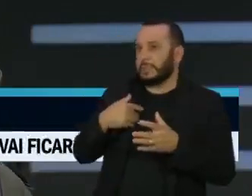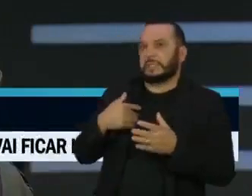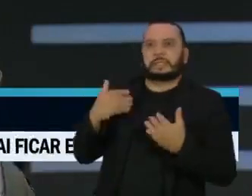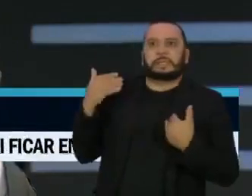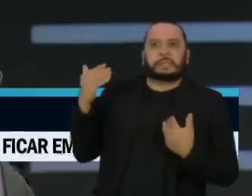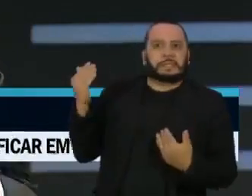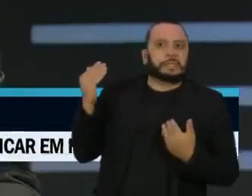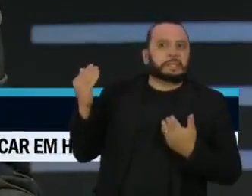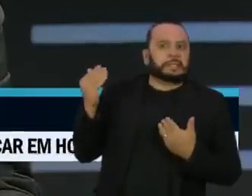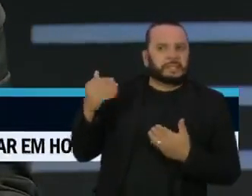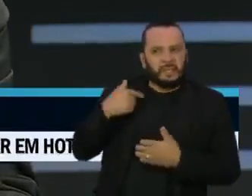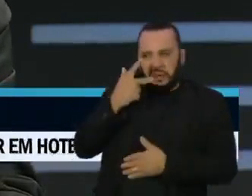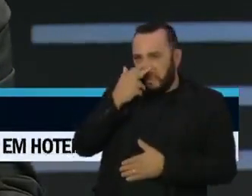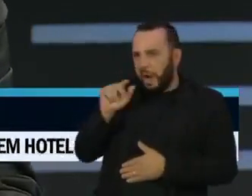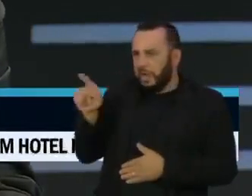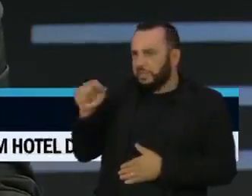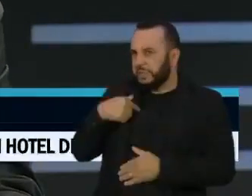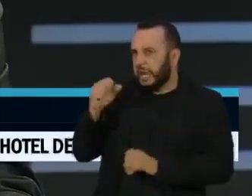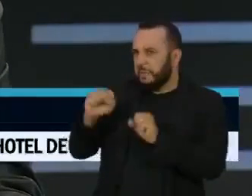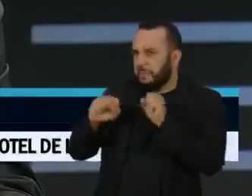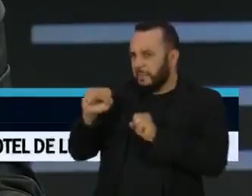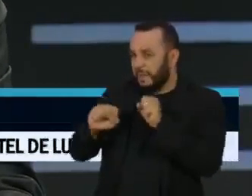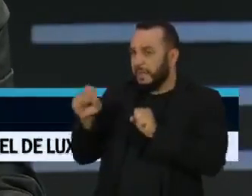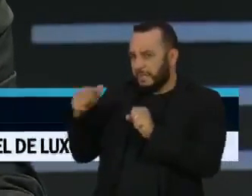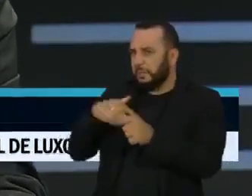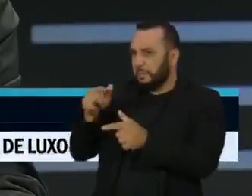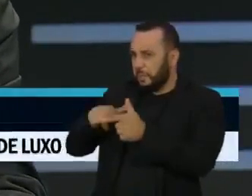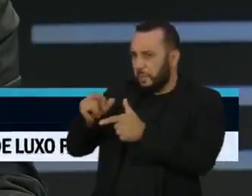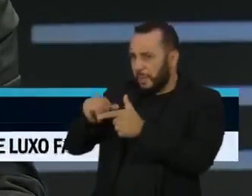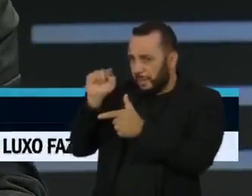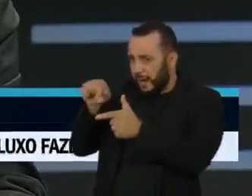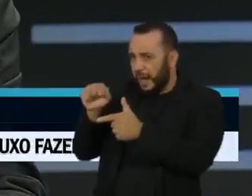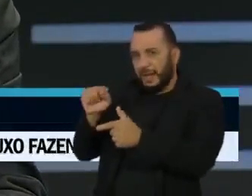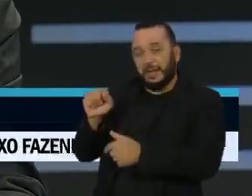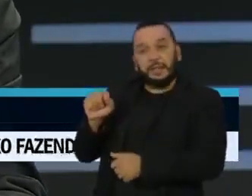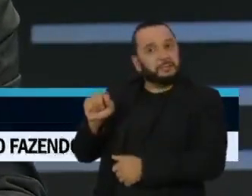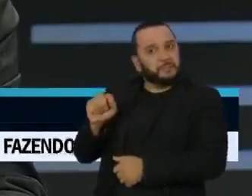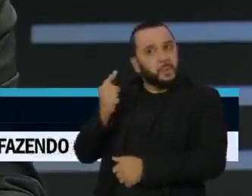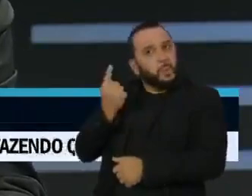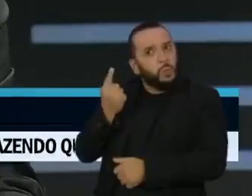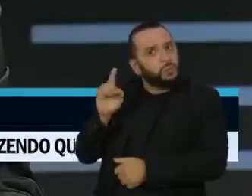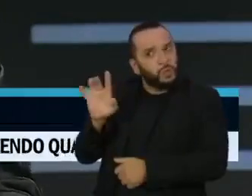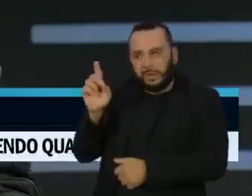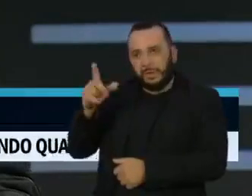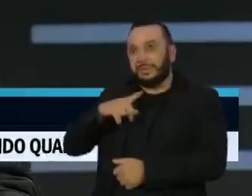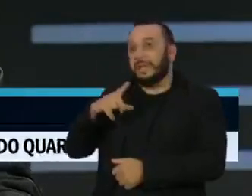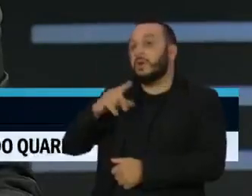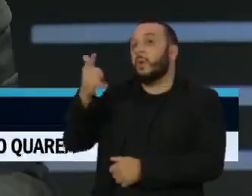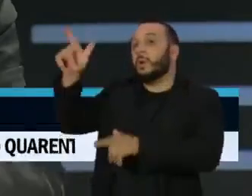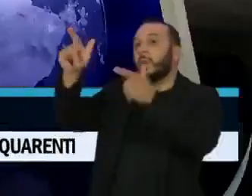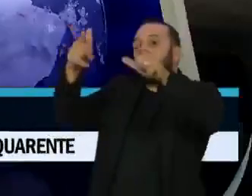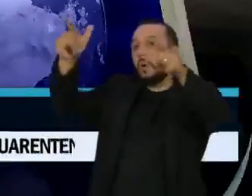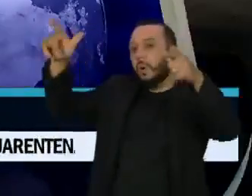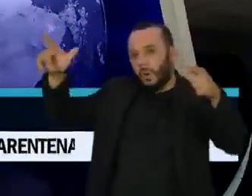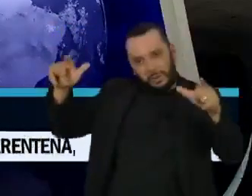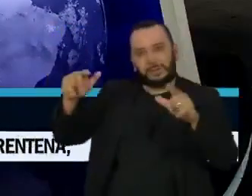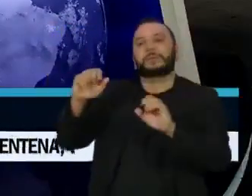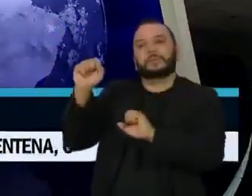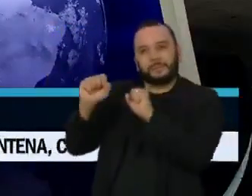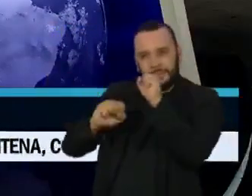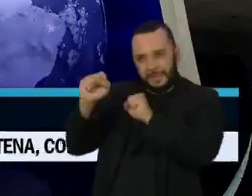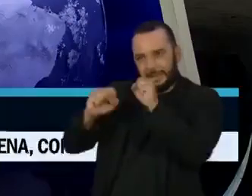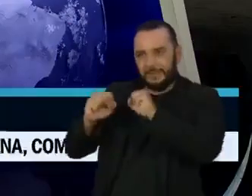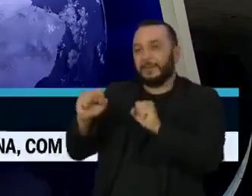porque poderia dizer o seguinte Olha na verdade o problema não é a ever grande é grande a sua um caso entre 10 e aí